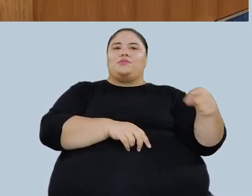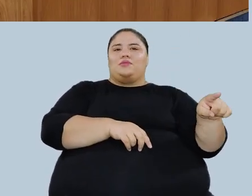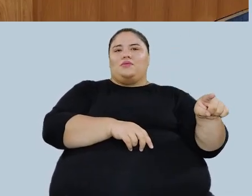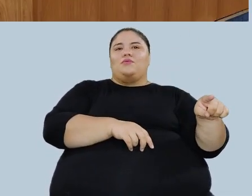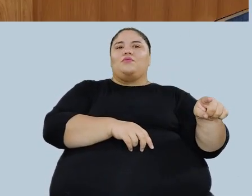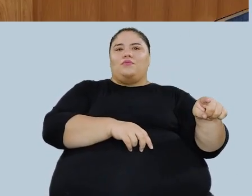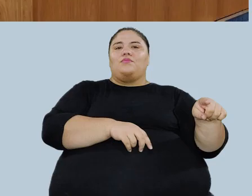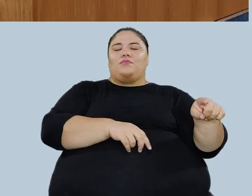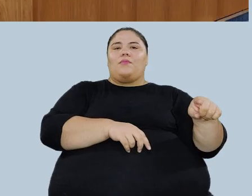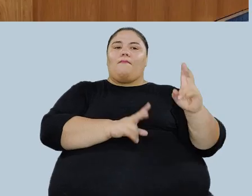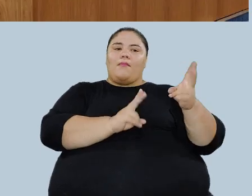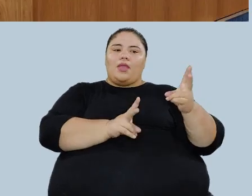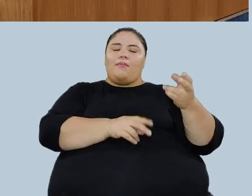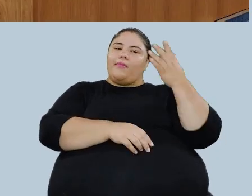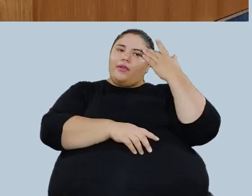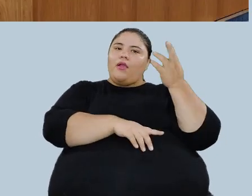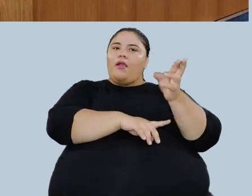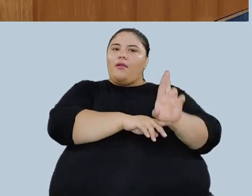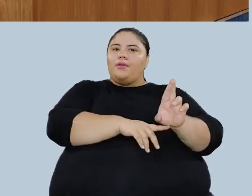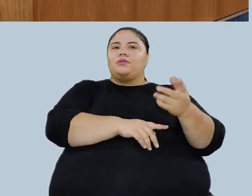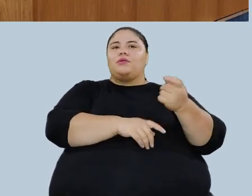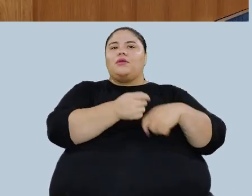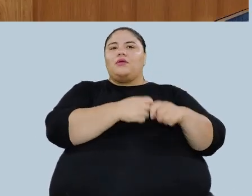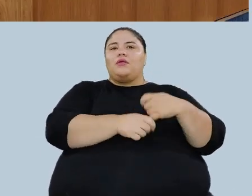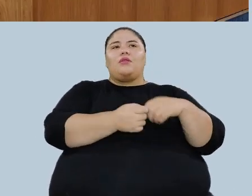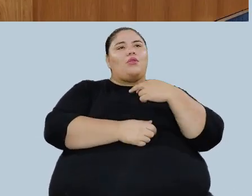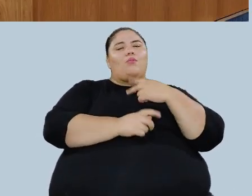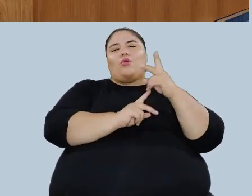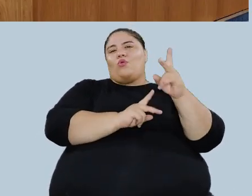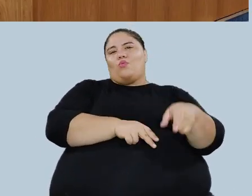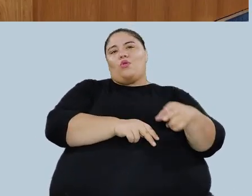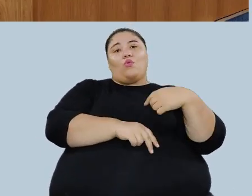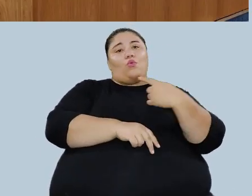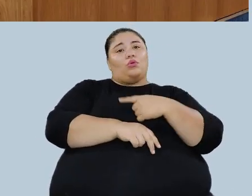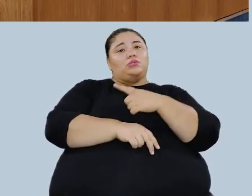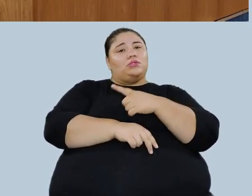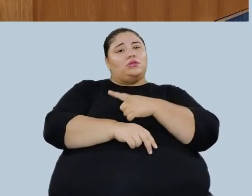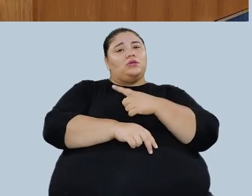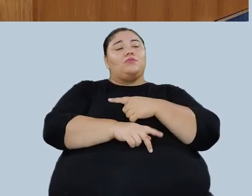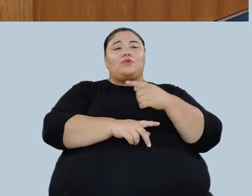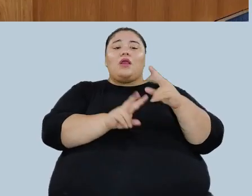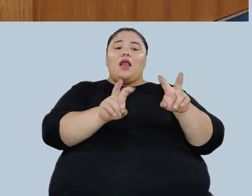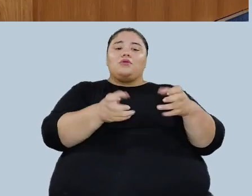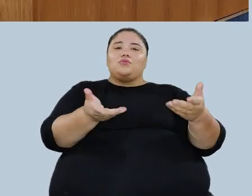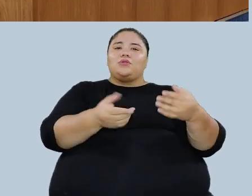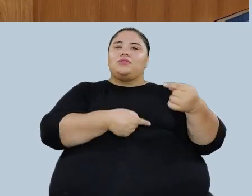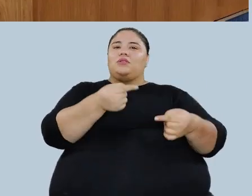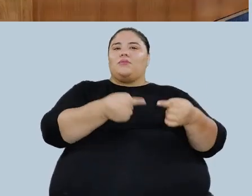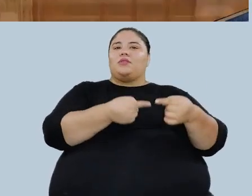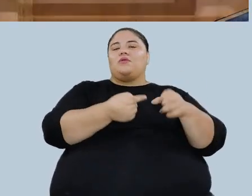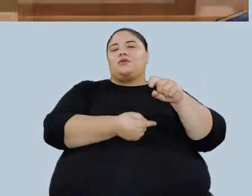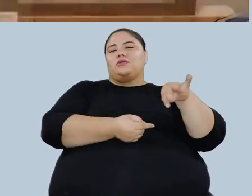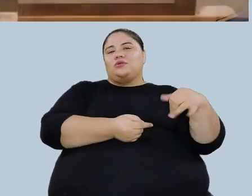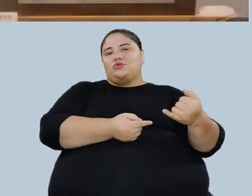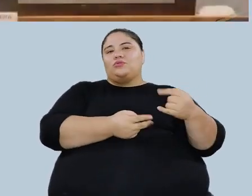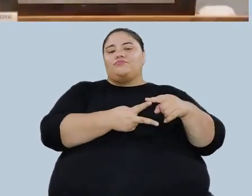esse representante da instituição financeira é tratado não pode ser igual. Temos hoje exatamente esse assunto sendo debatido no STJ, em termos de PIS